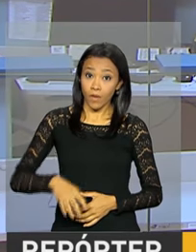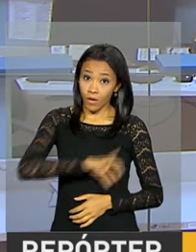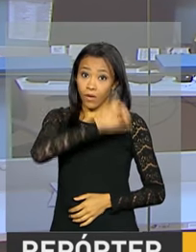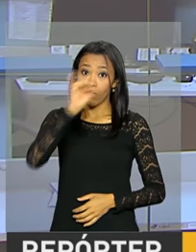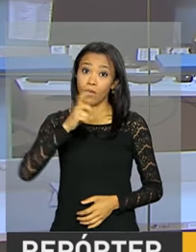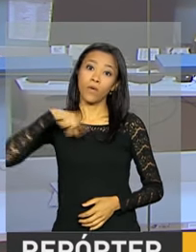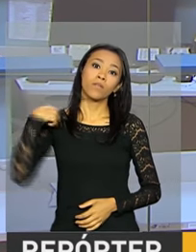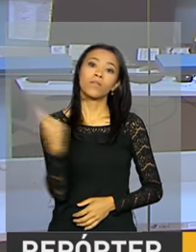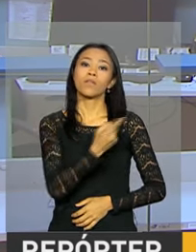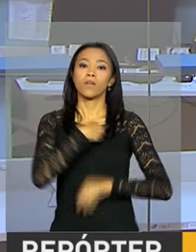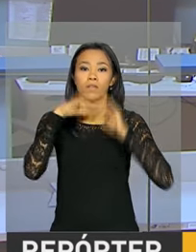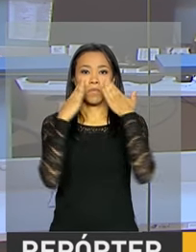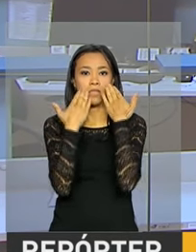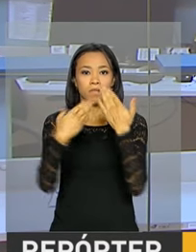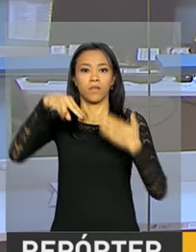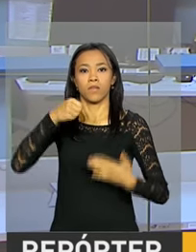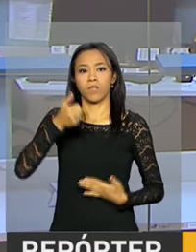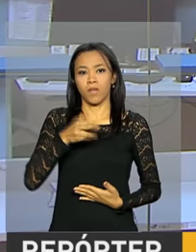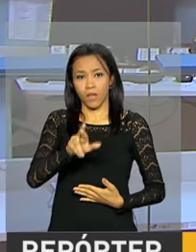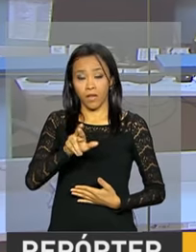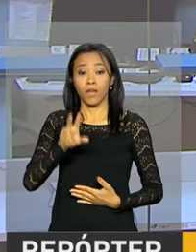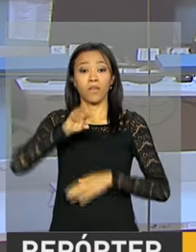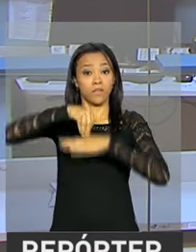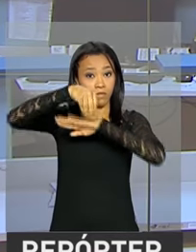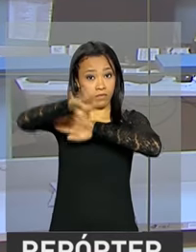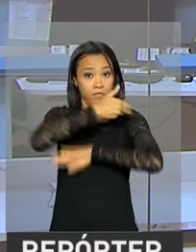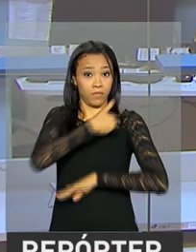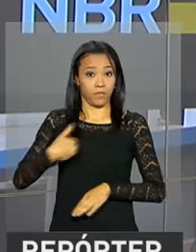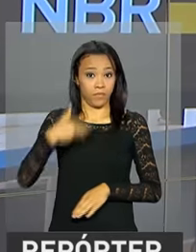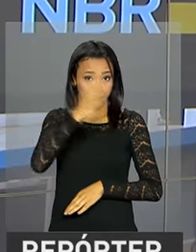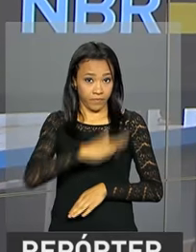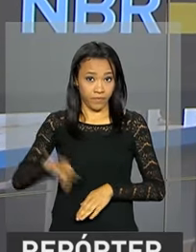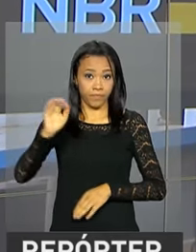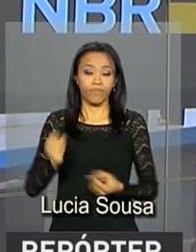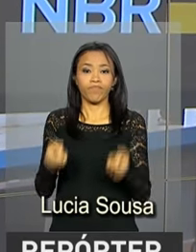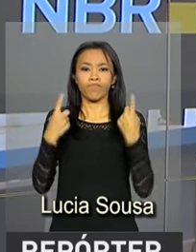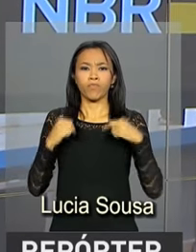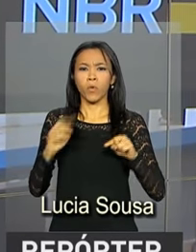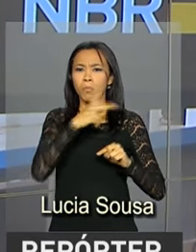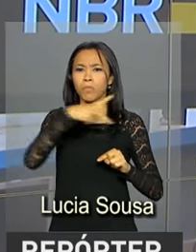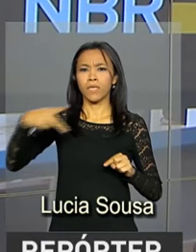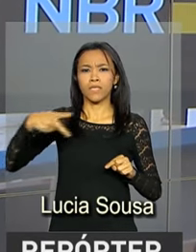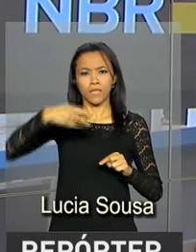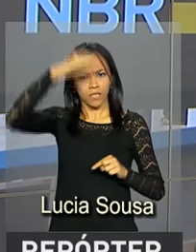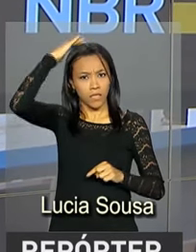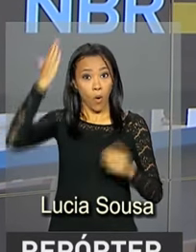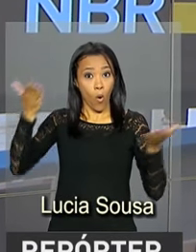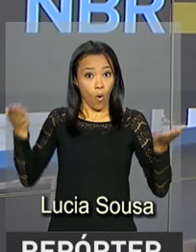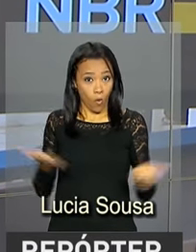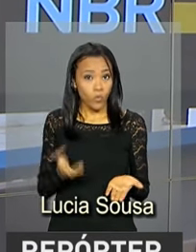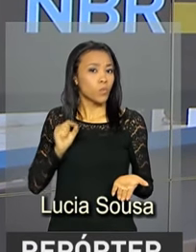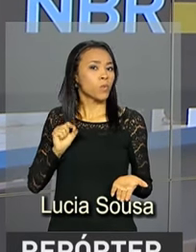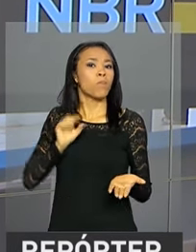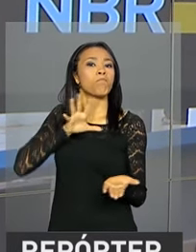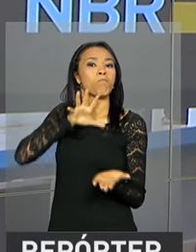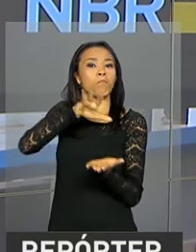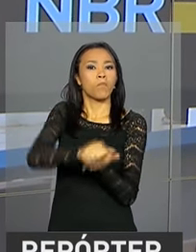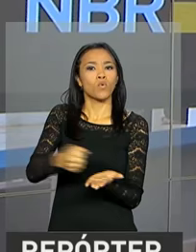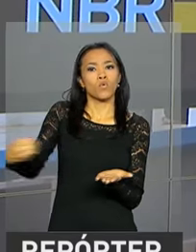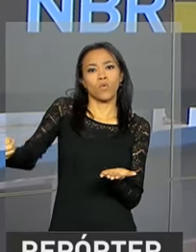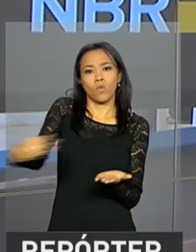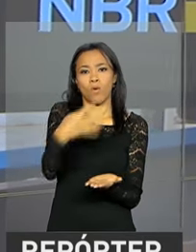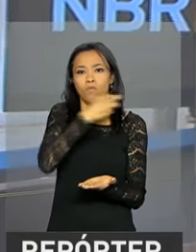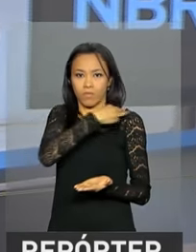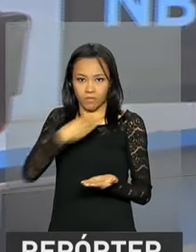Olá, estamos de volta com o Repórter NBR e as notícias do governo federal. O presidente Michel Temer dá posse hoje a novos ministros.